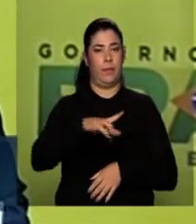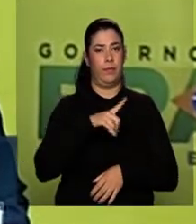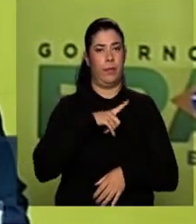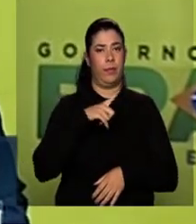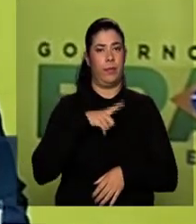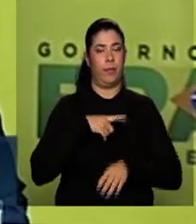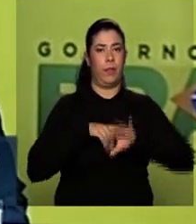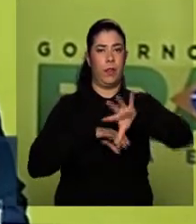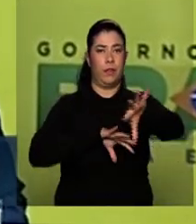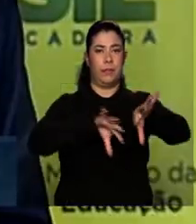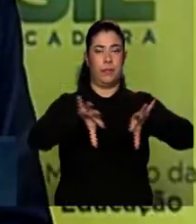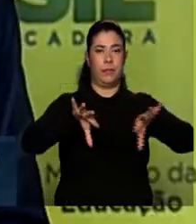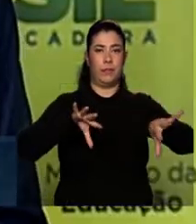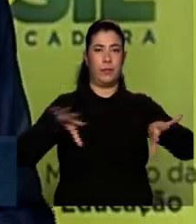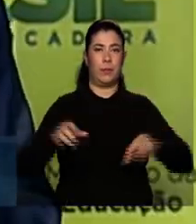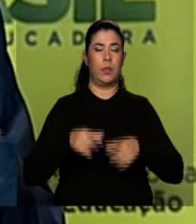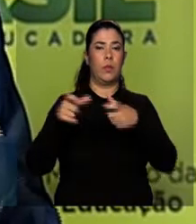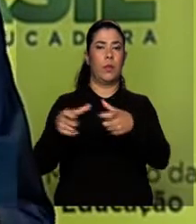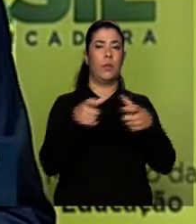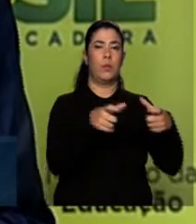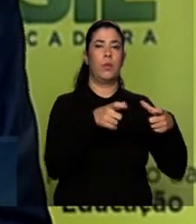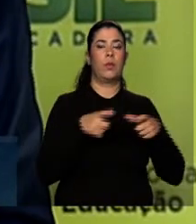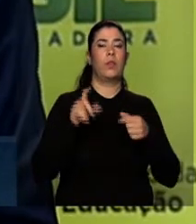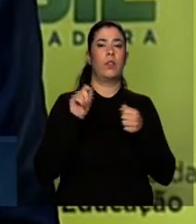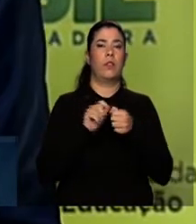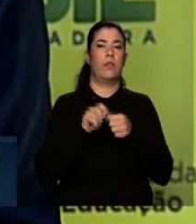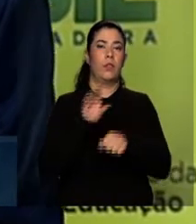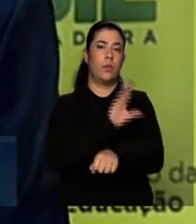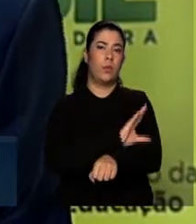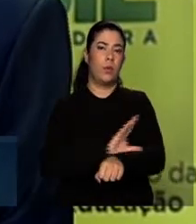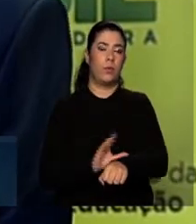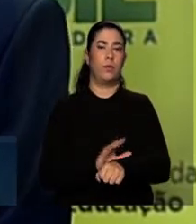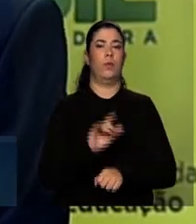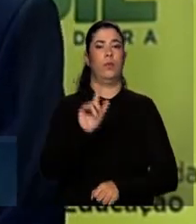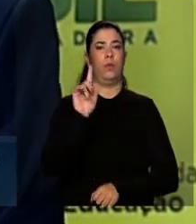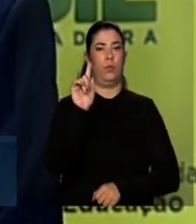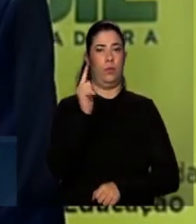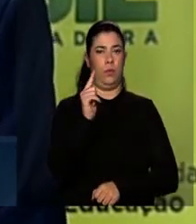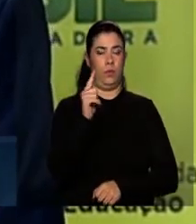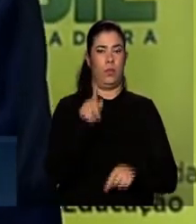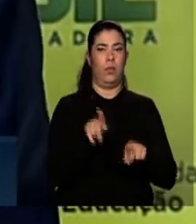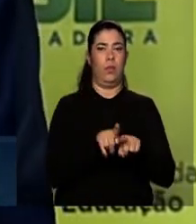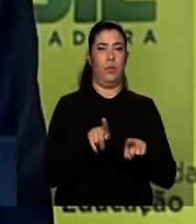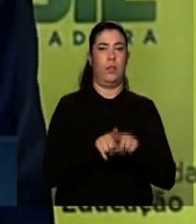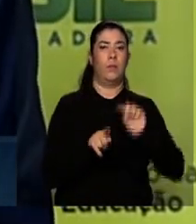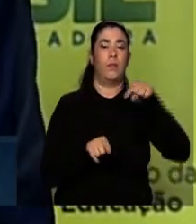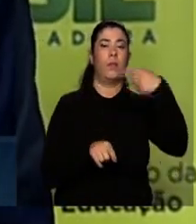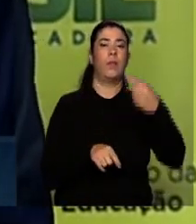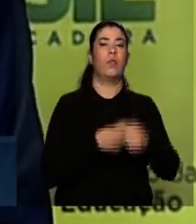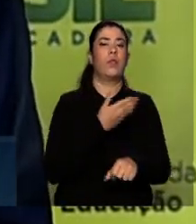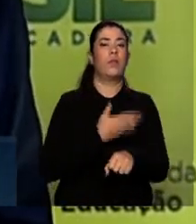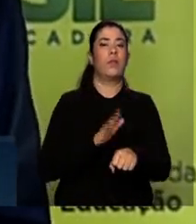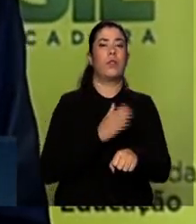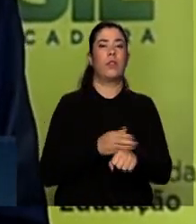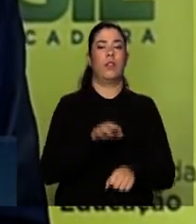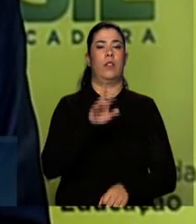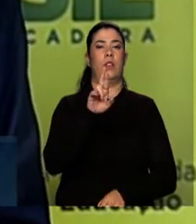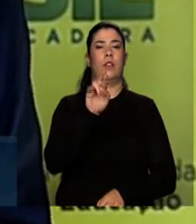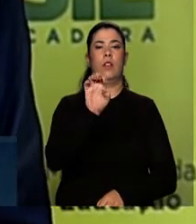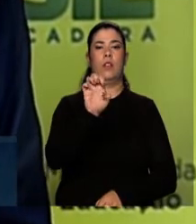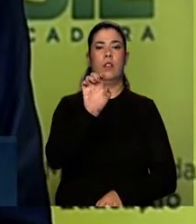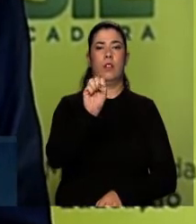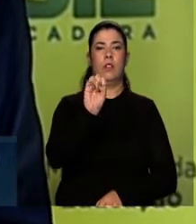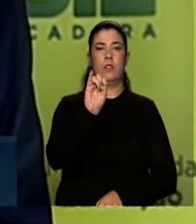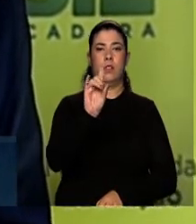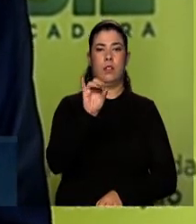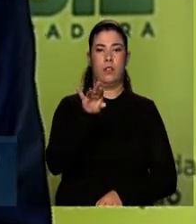à distribuição dos locais onde ele faz a graduação e onde ele faz a sua residência médica. Então, era fundamental que o